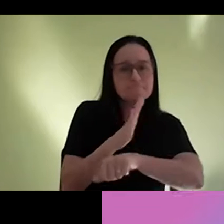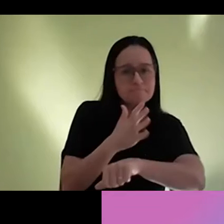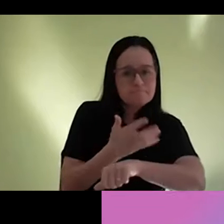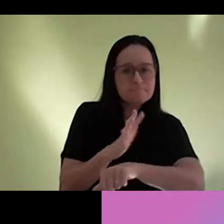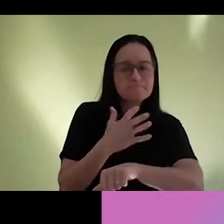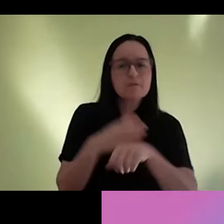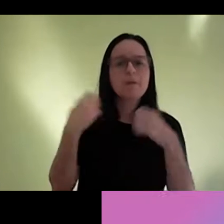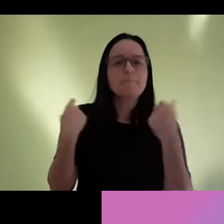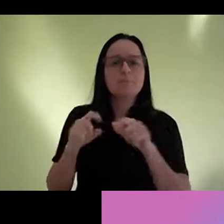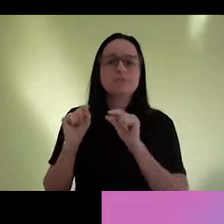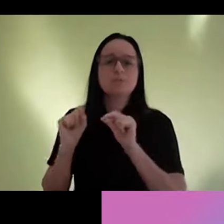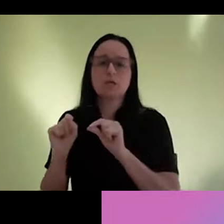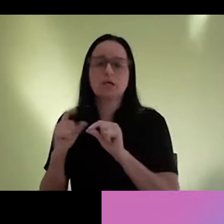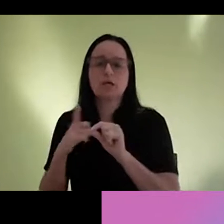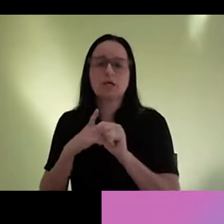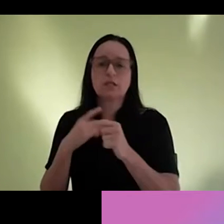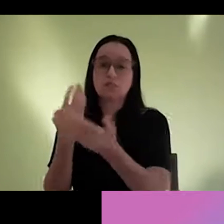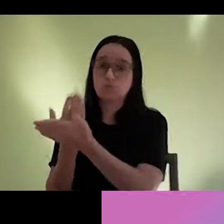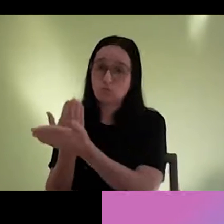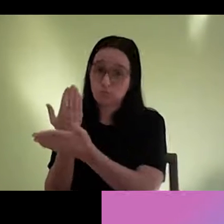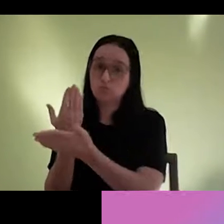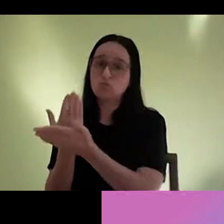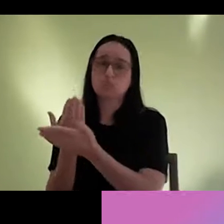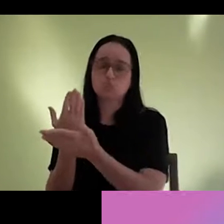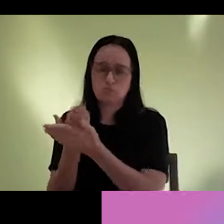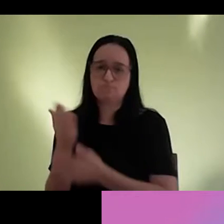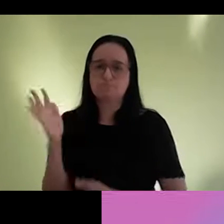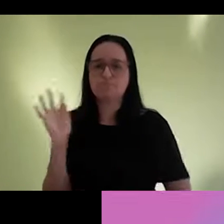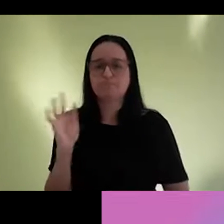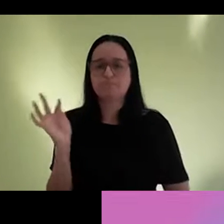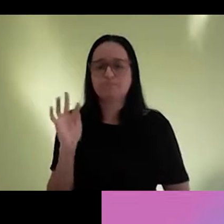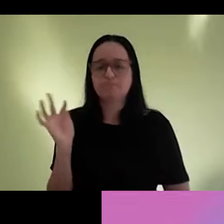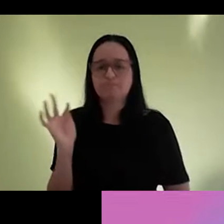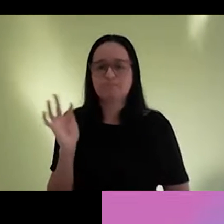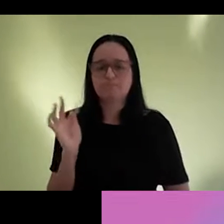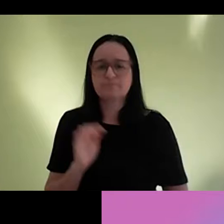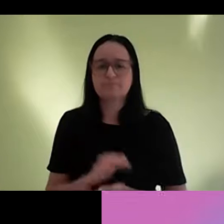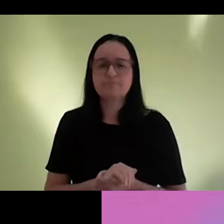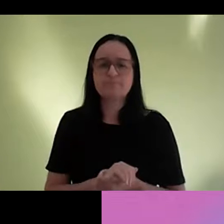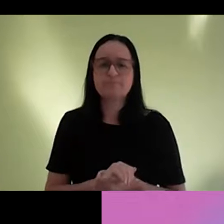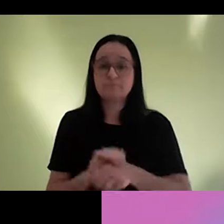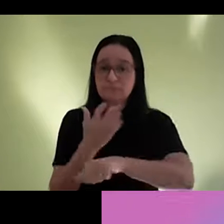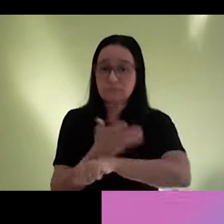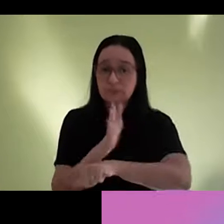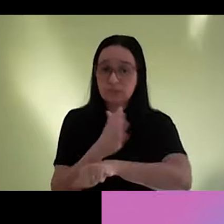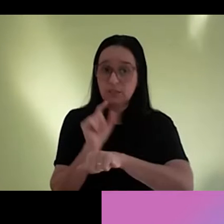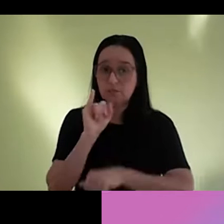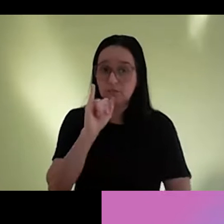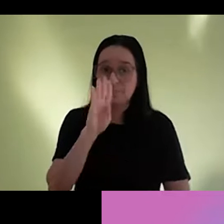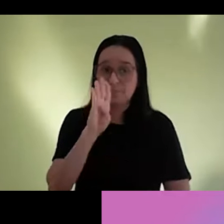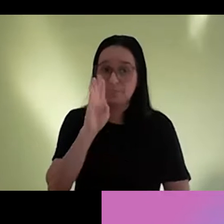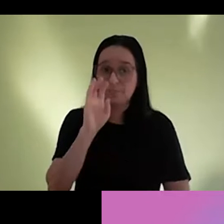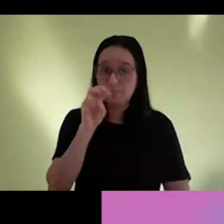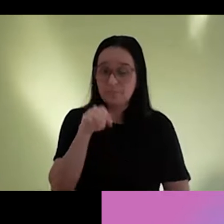tem que estar conectado a uma instituição de ensino tá? necessariamente o estágio na IBM você não precisa